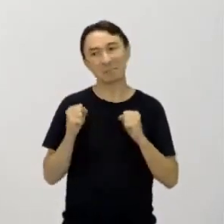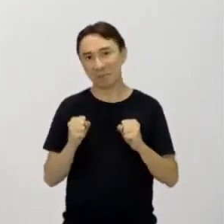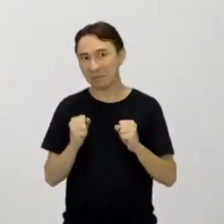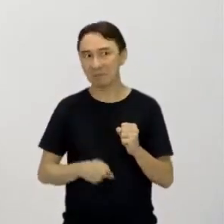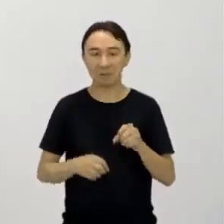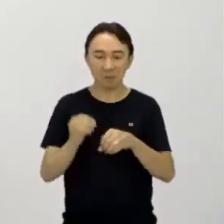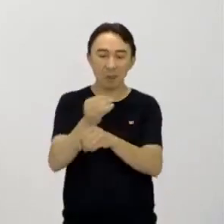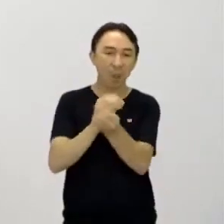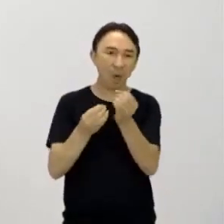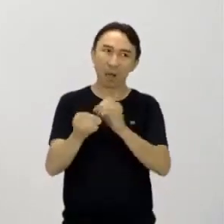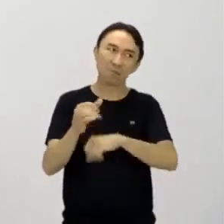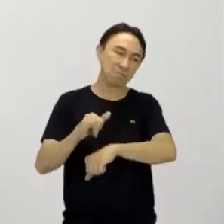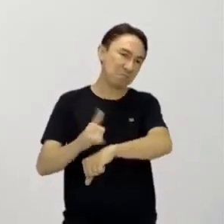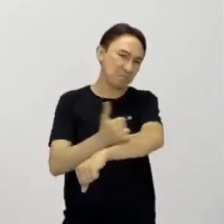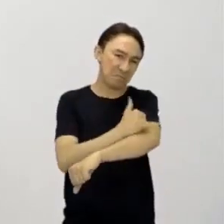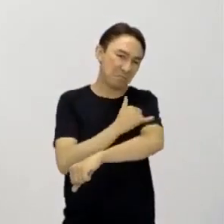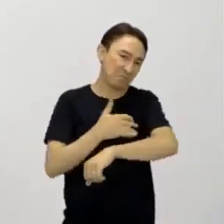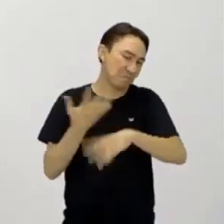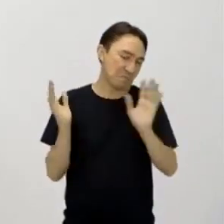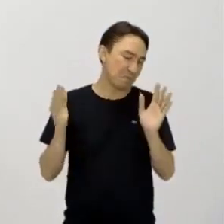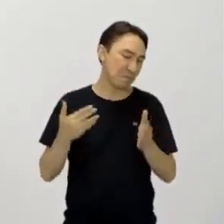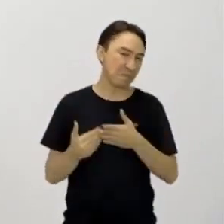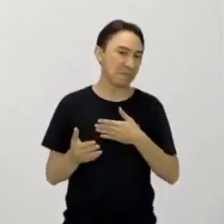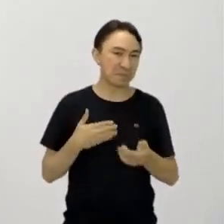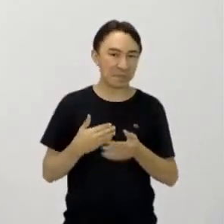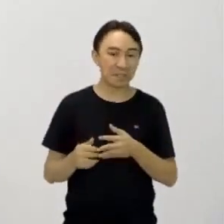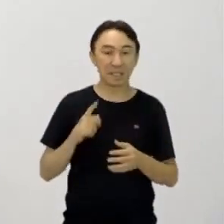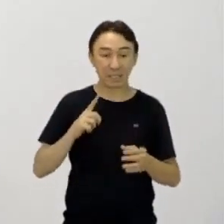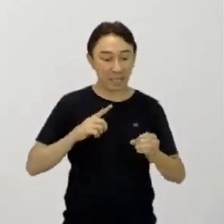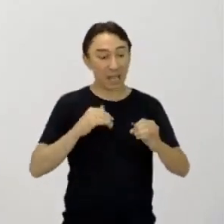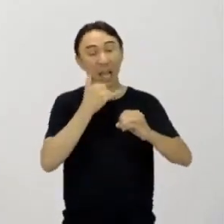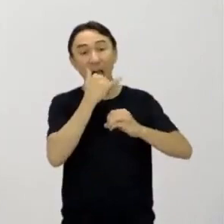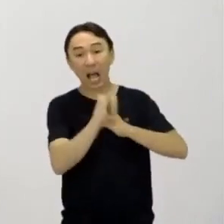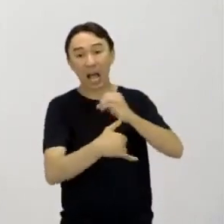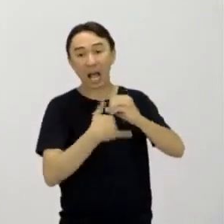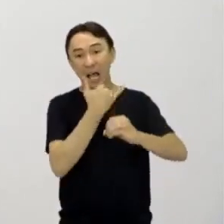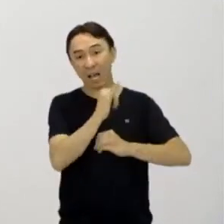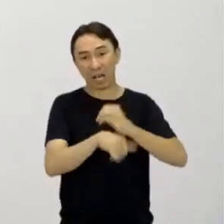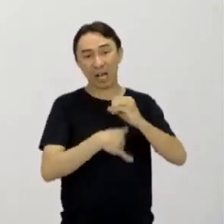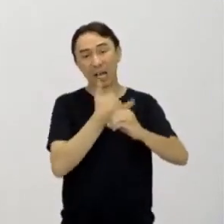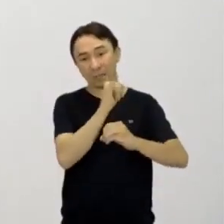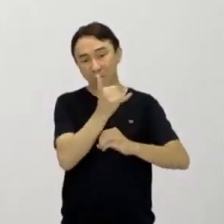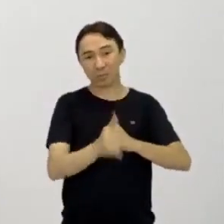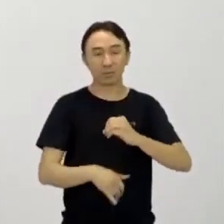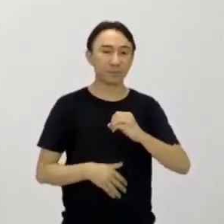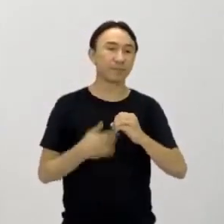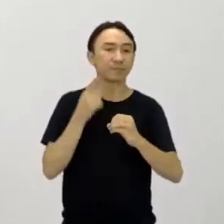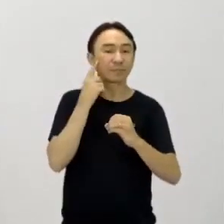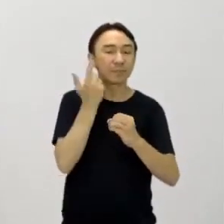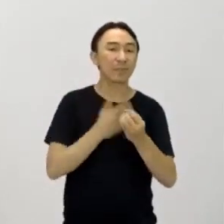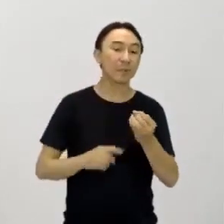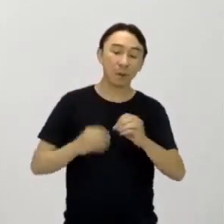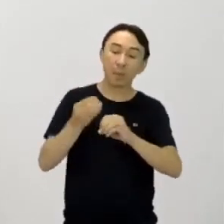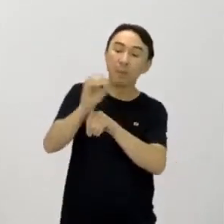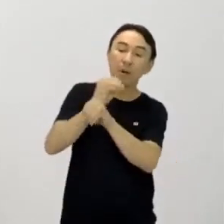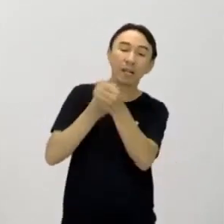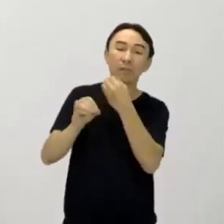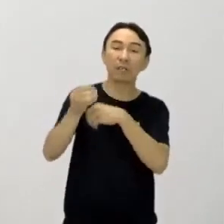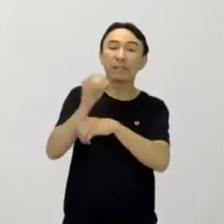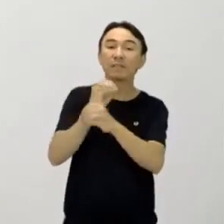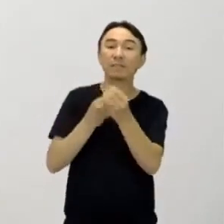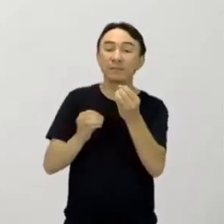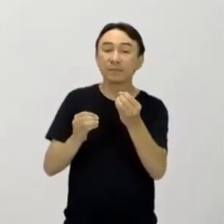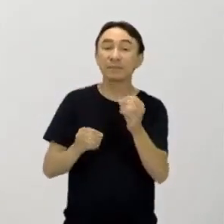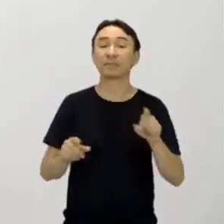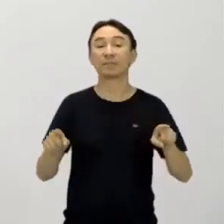ideia de que, além dos átomos que são importantes nessa aula, além das moléculas que são formadas por átomos, é preciso que você